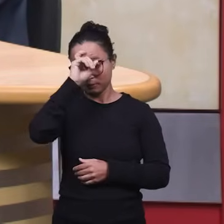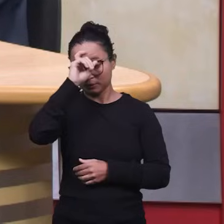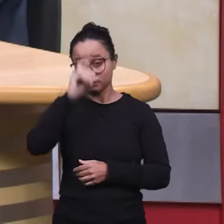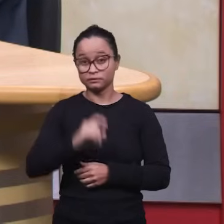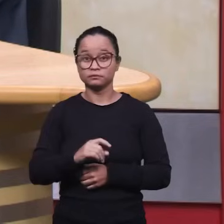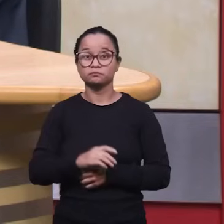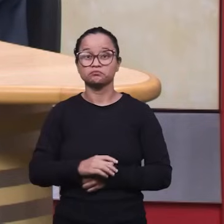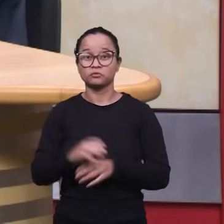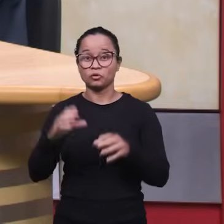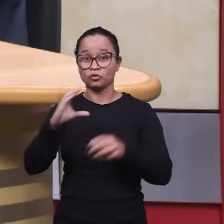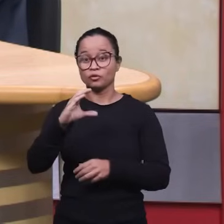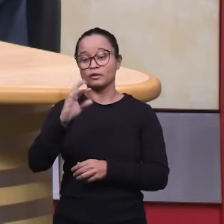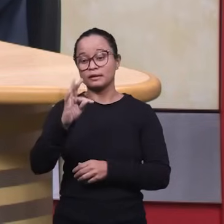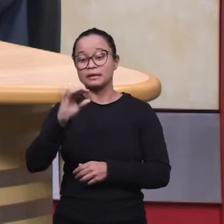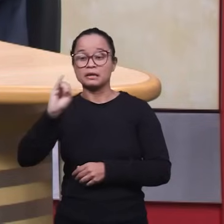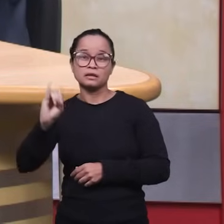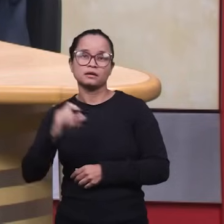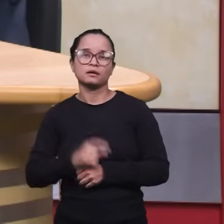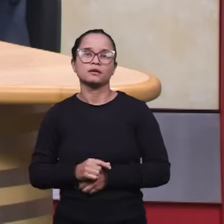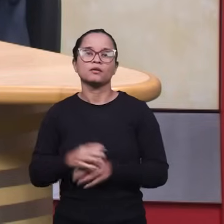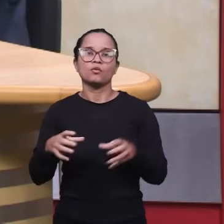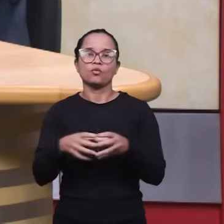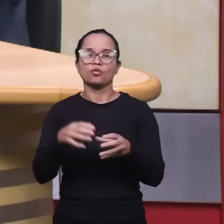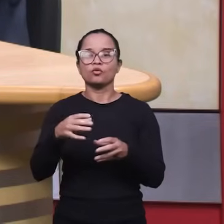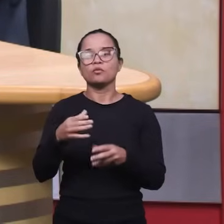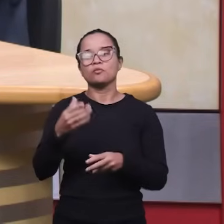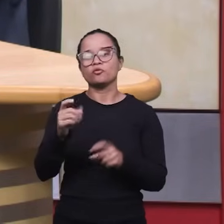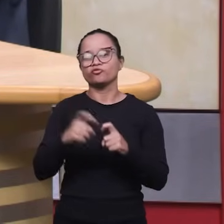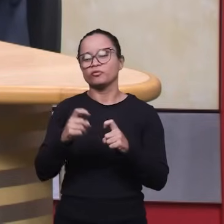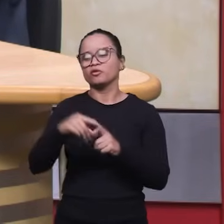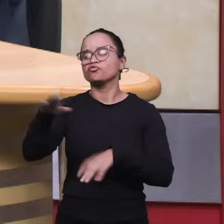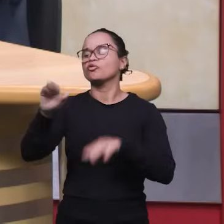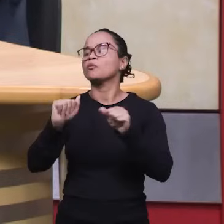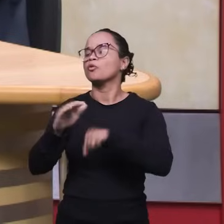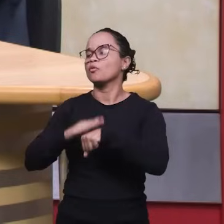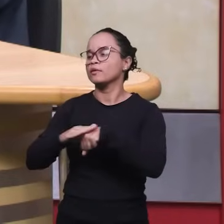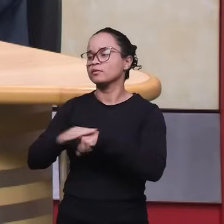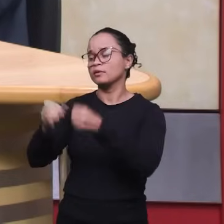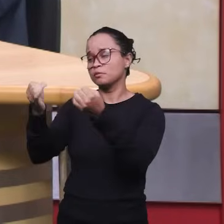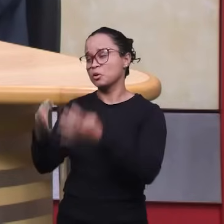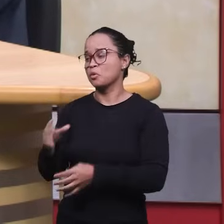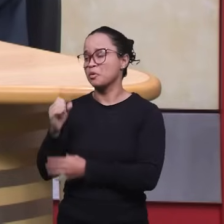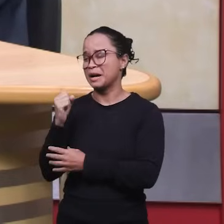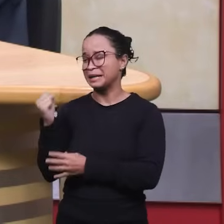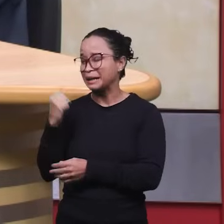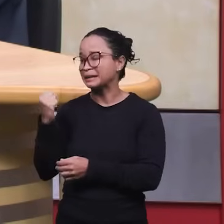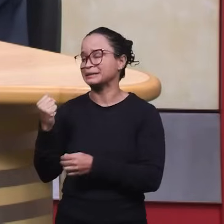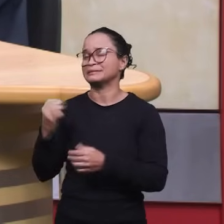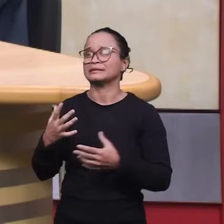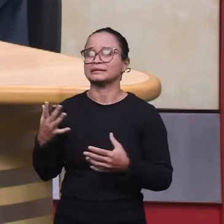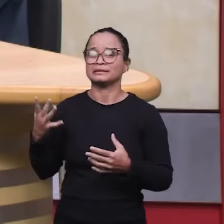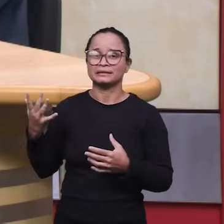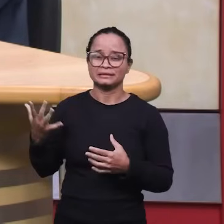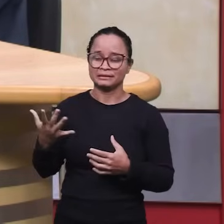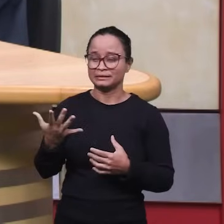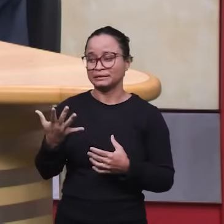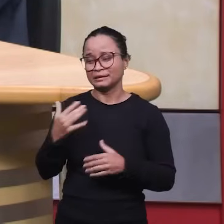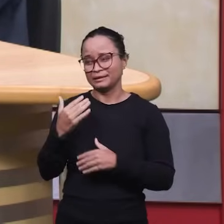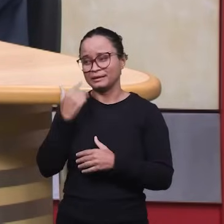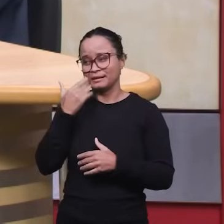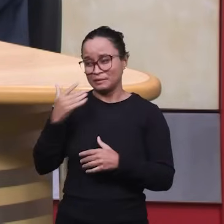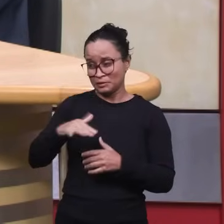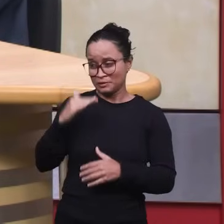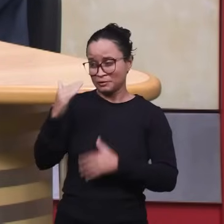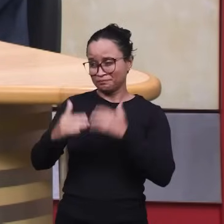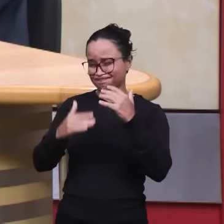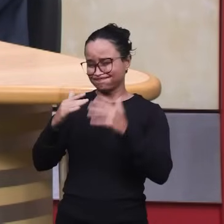hospital, no CTI e tal, a equipe médica chamou, conversou com ela e disse: situação muito grave, né? Uma criança está evoluindo